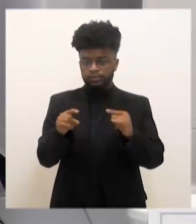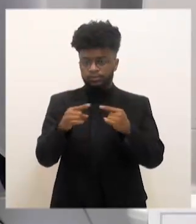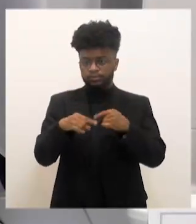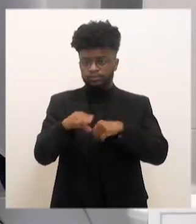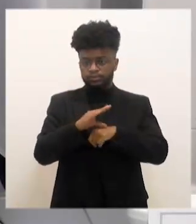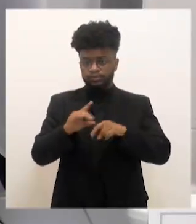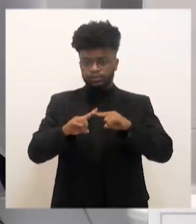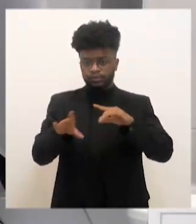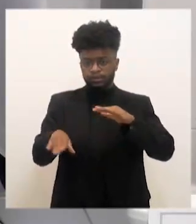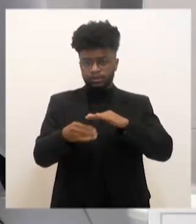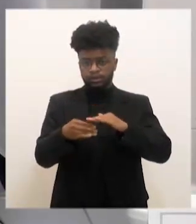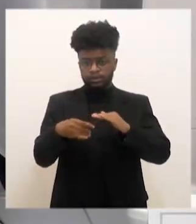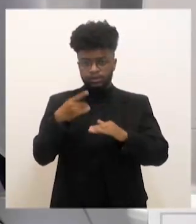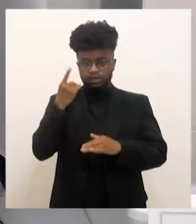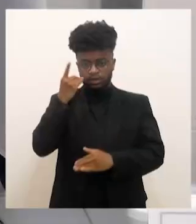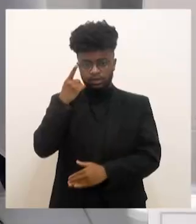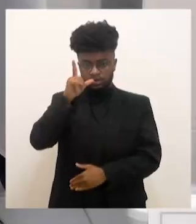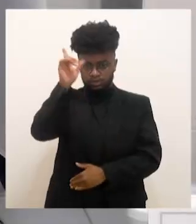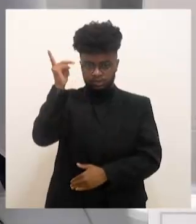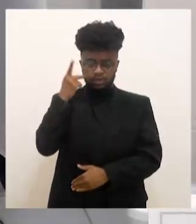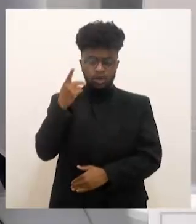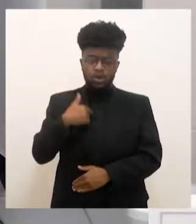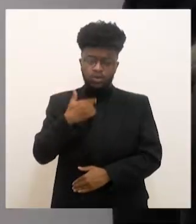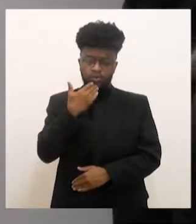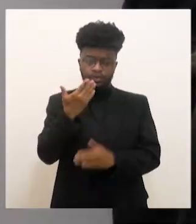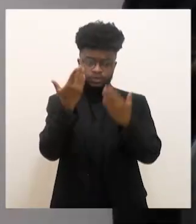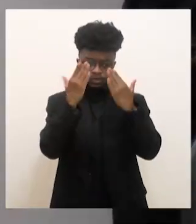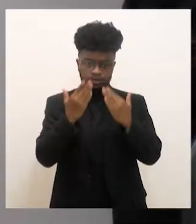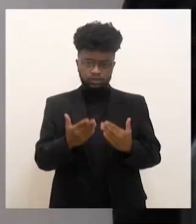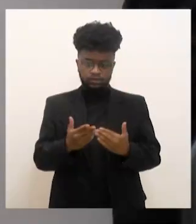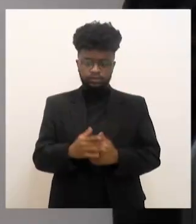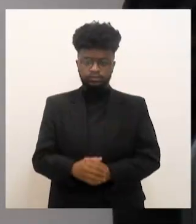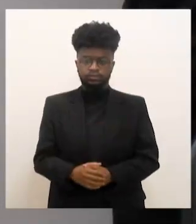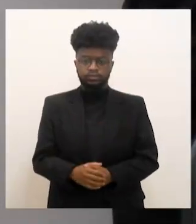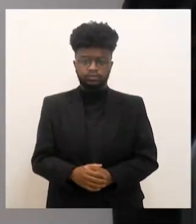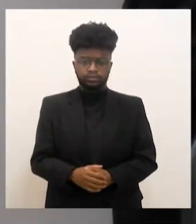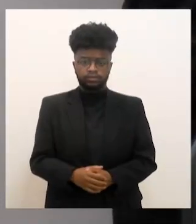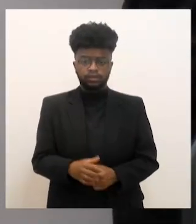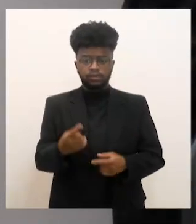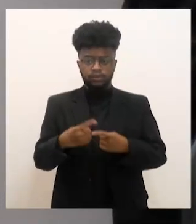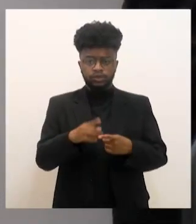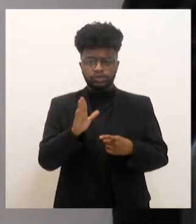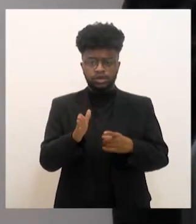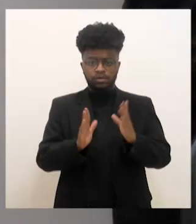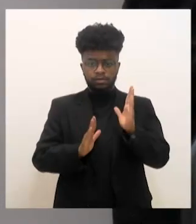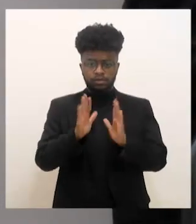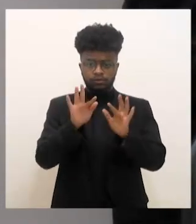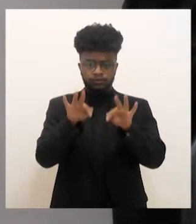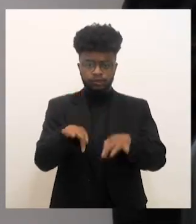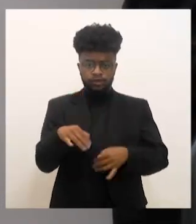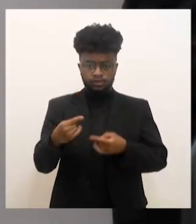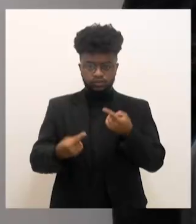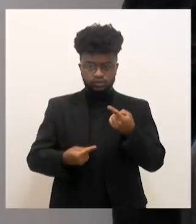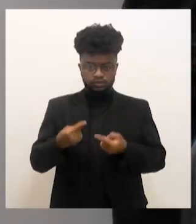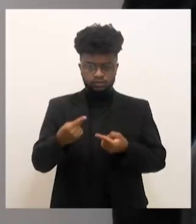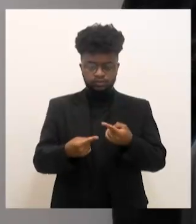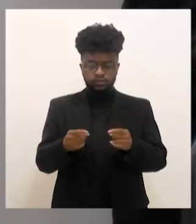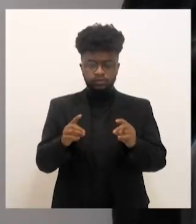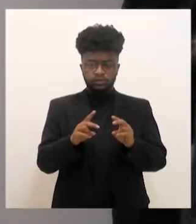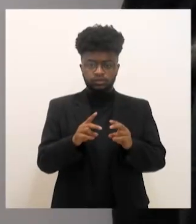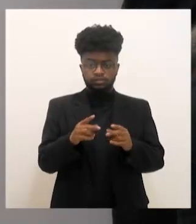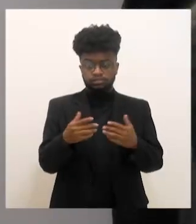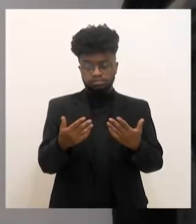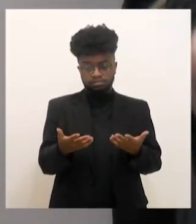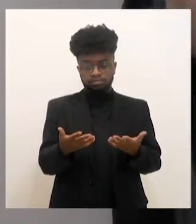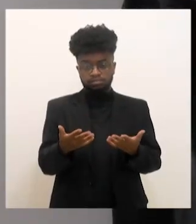para discutir, deputado Luiz Paulo. Não, eu estou pedindo visto, senhor presidente, porque já está na fase final de tramitação, só